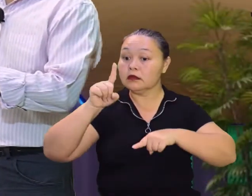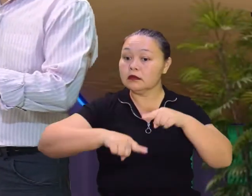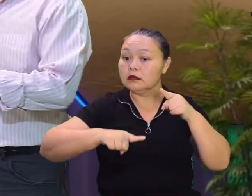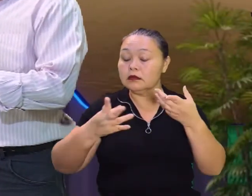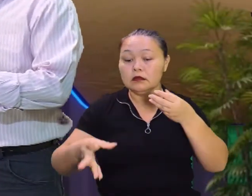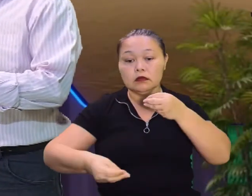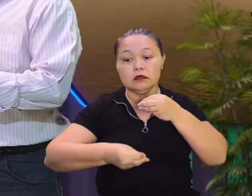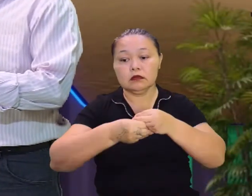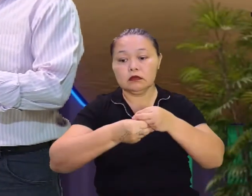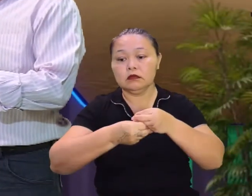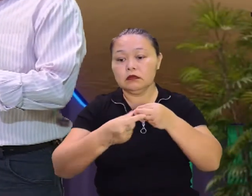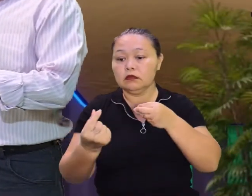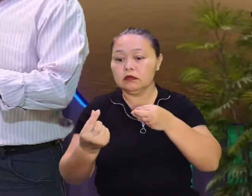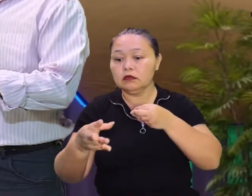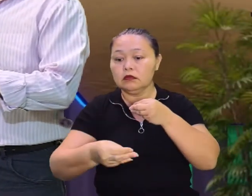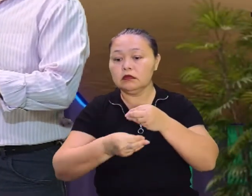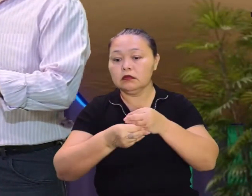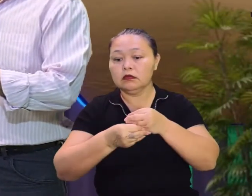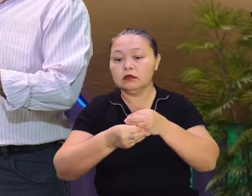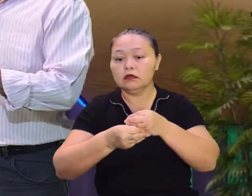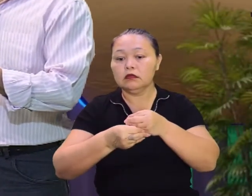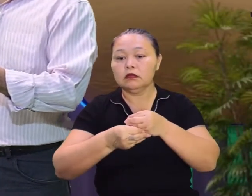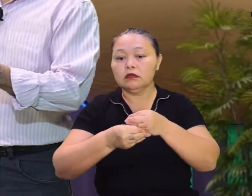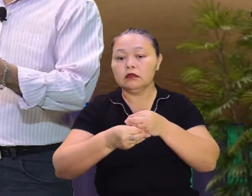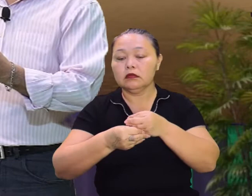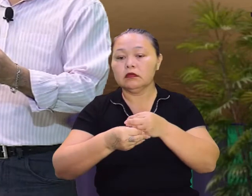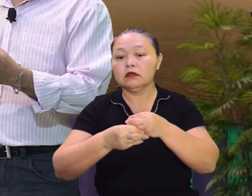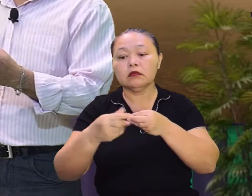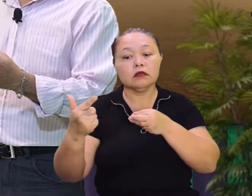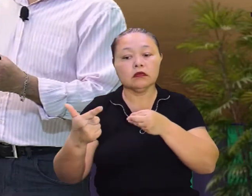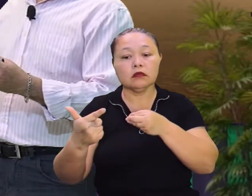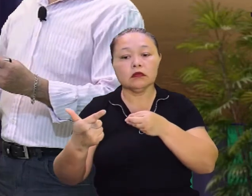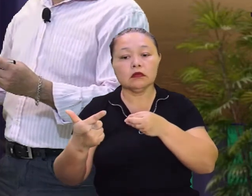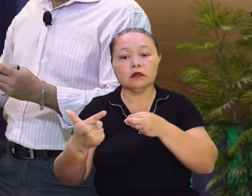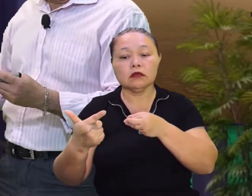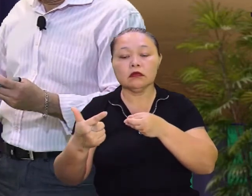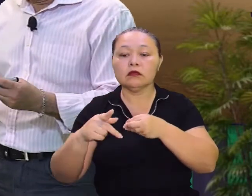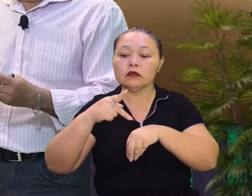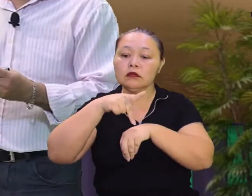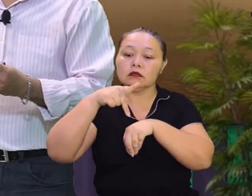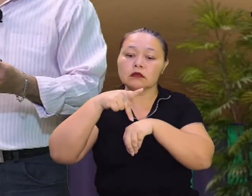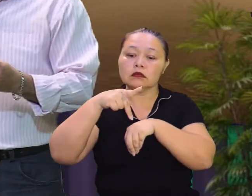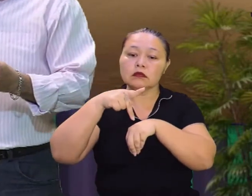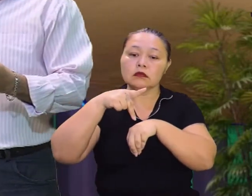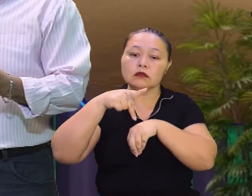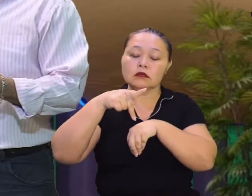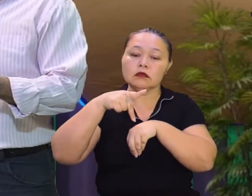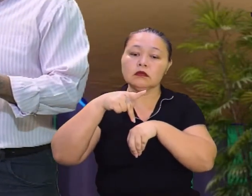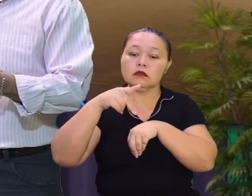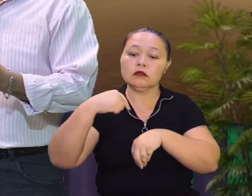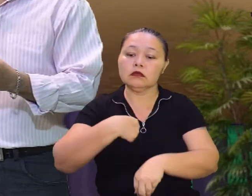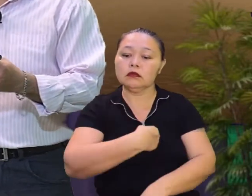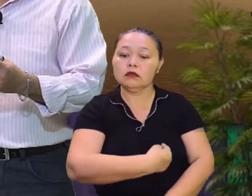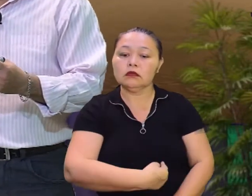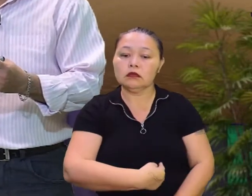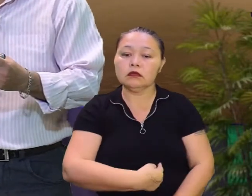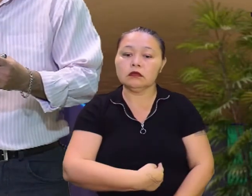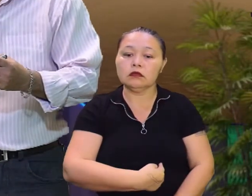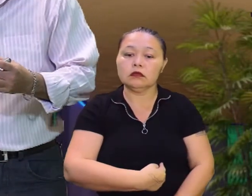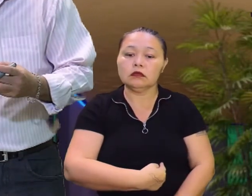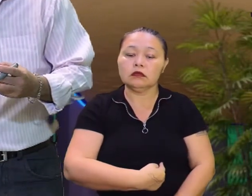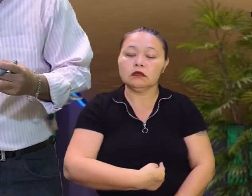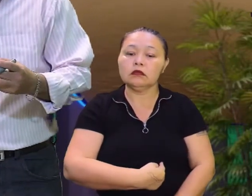valor agregado. Muito bem. Isso? O aluno tem que entender. Se um país, a China, vamos falar da China, se